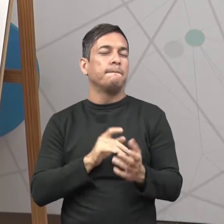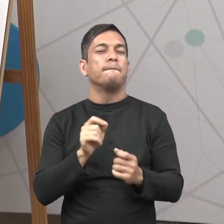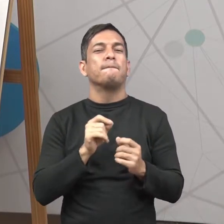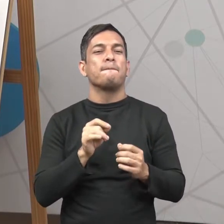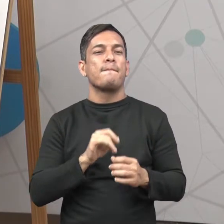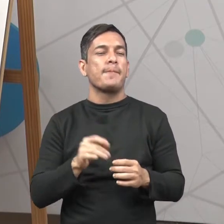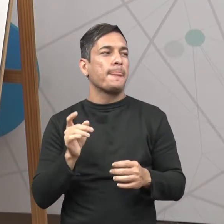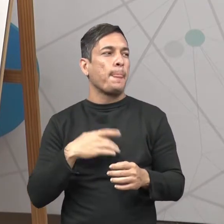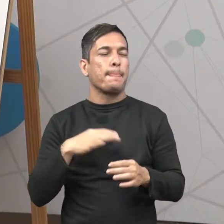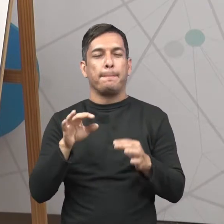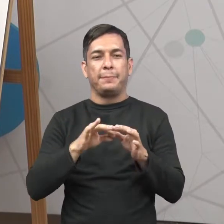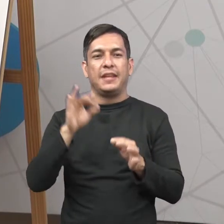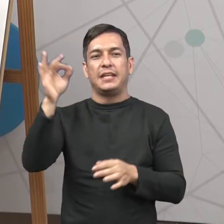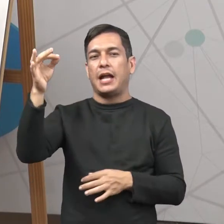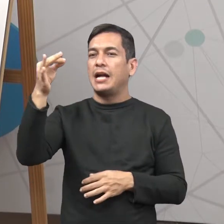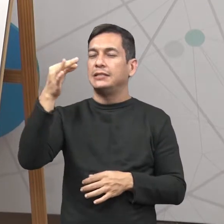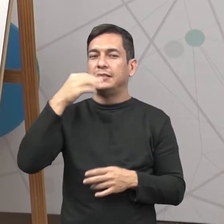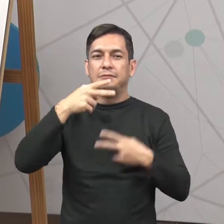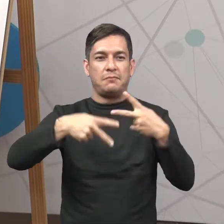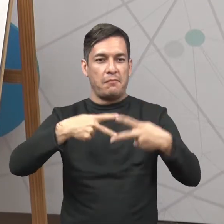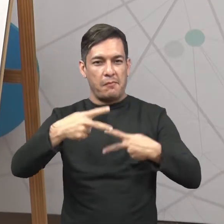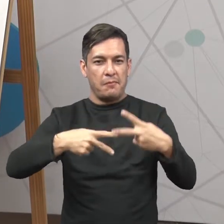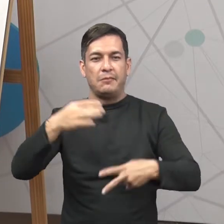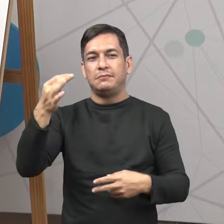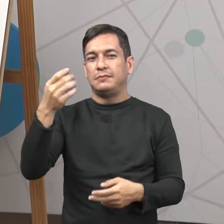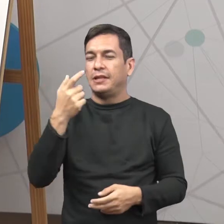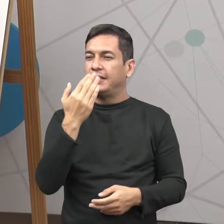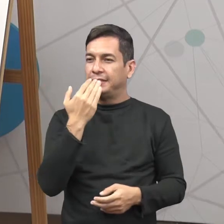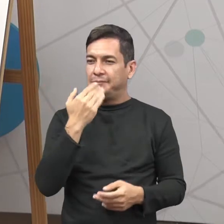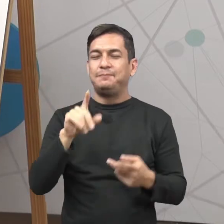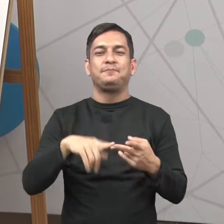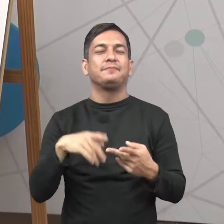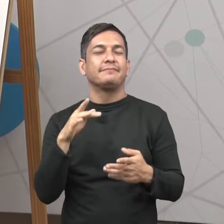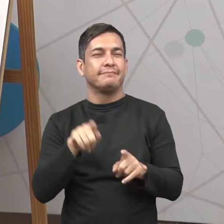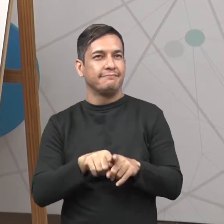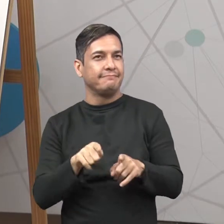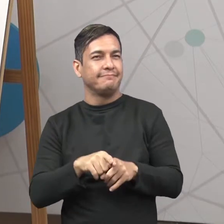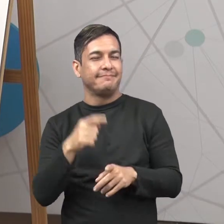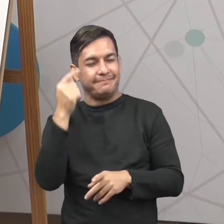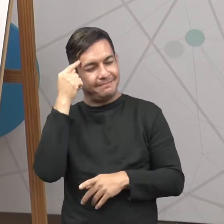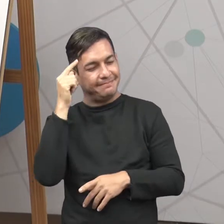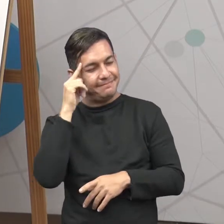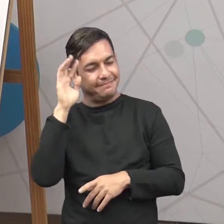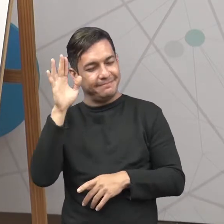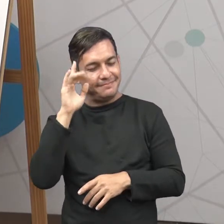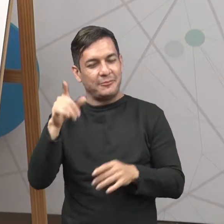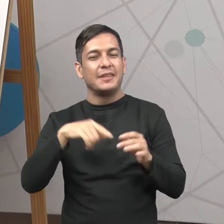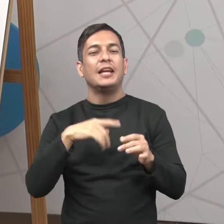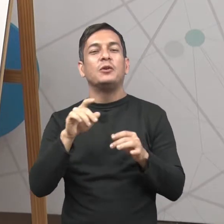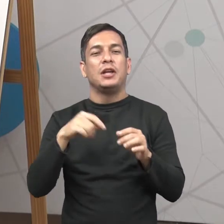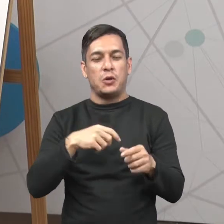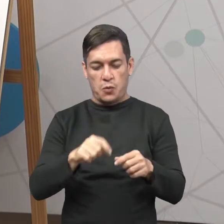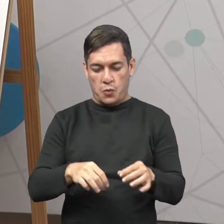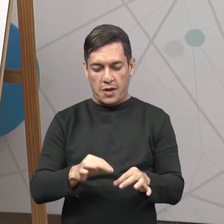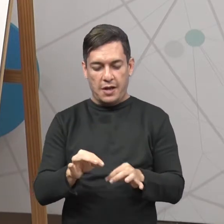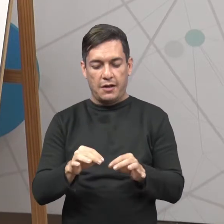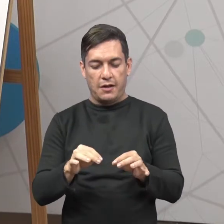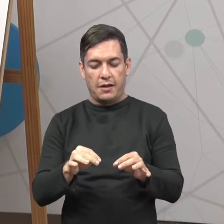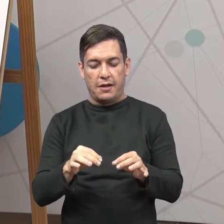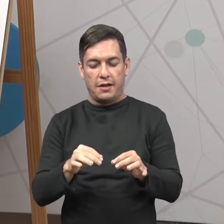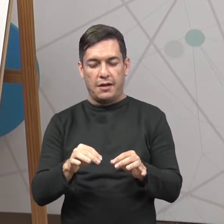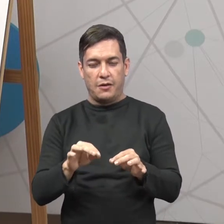era um macarrão, ela fingia que o barbante era um cadarço de